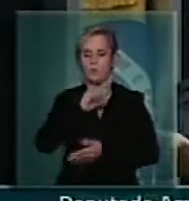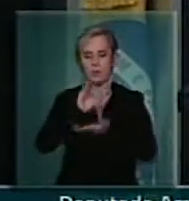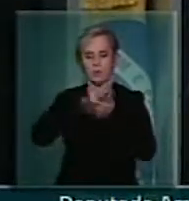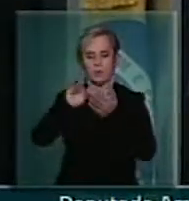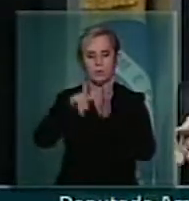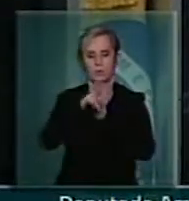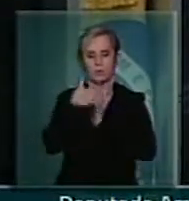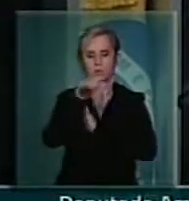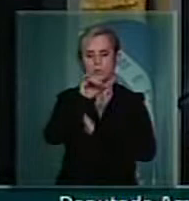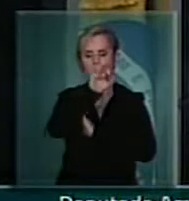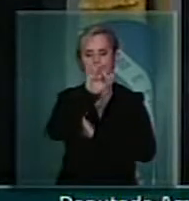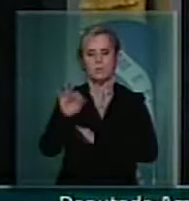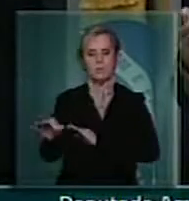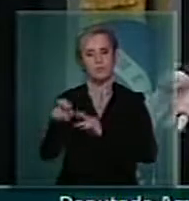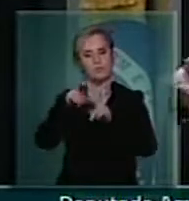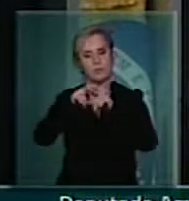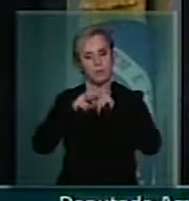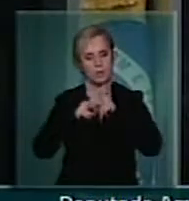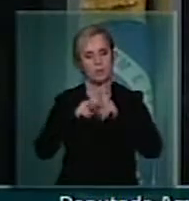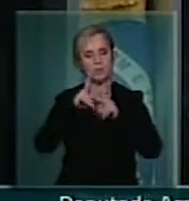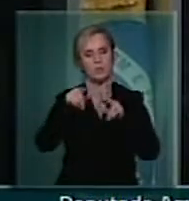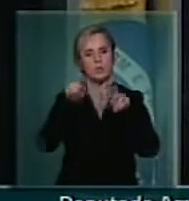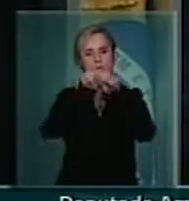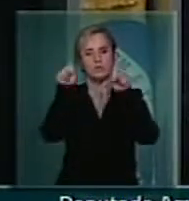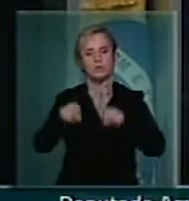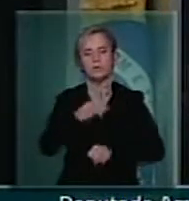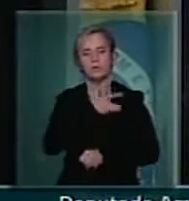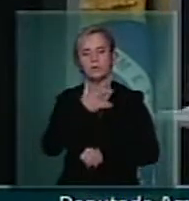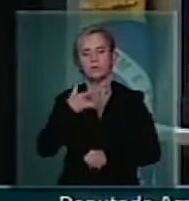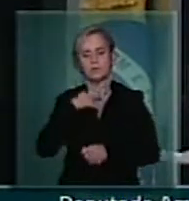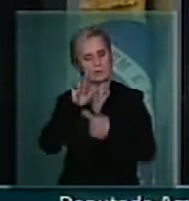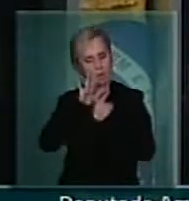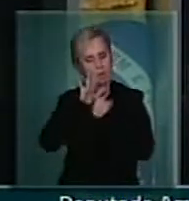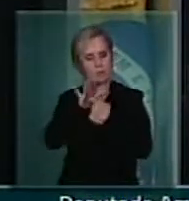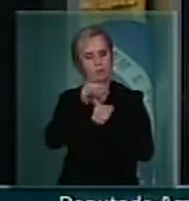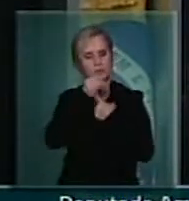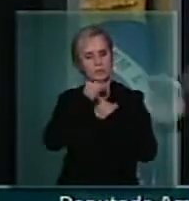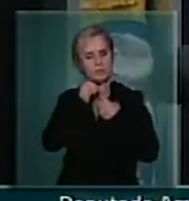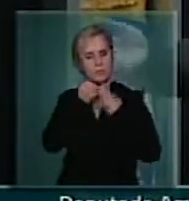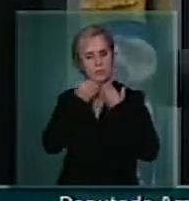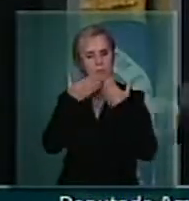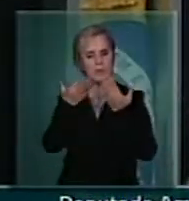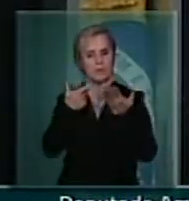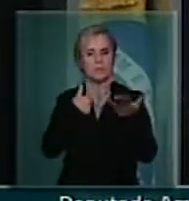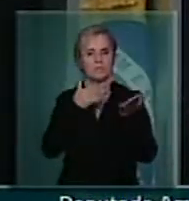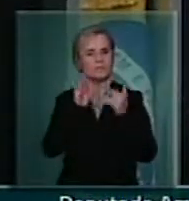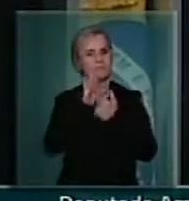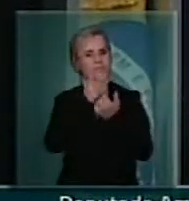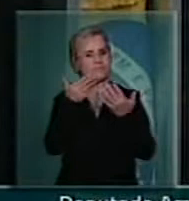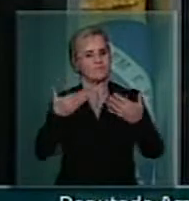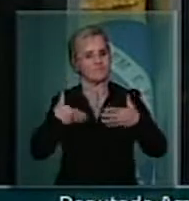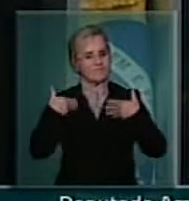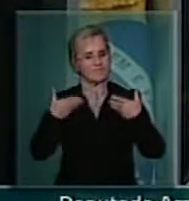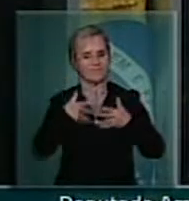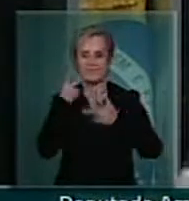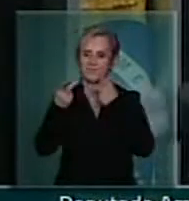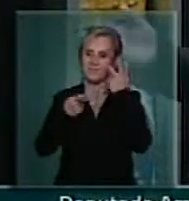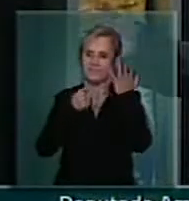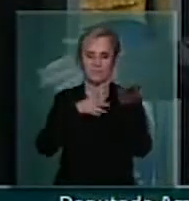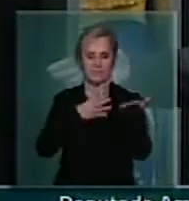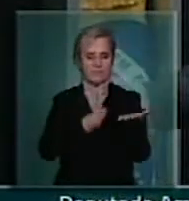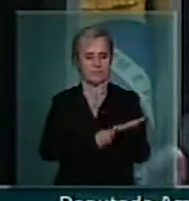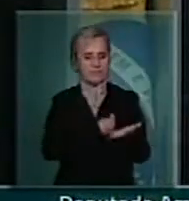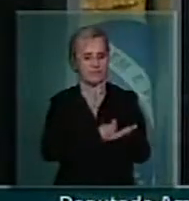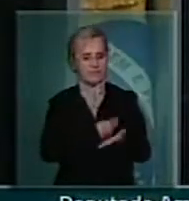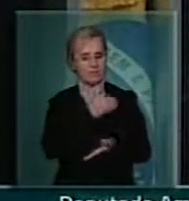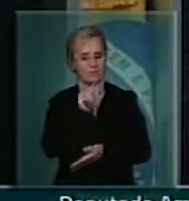de saúde referenciado. Quero aqui demonstrar minha alegria e registrar a presença de Raul